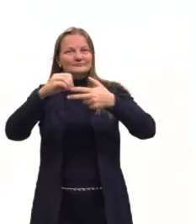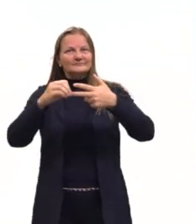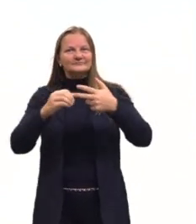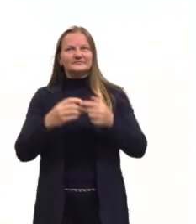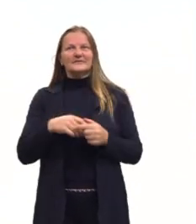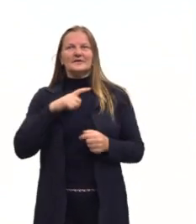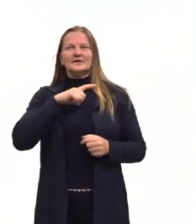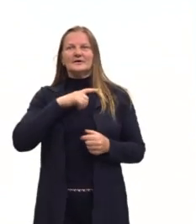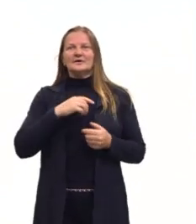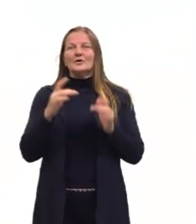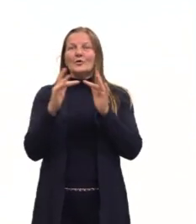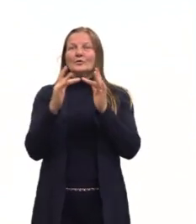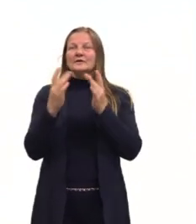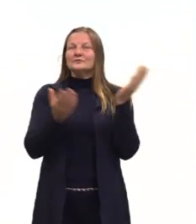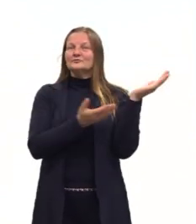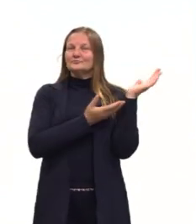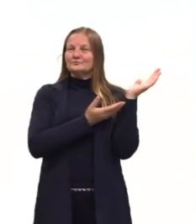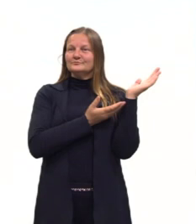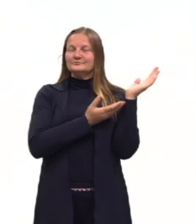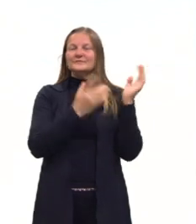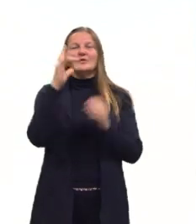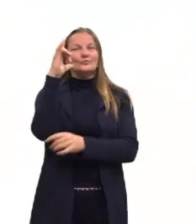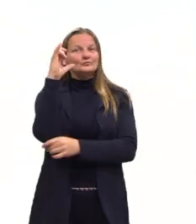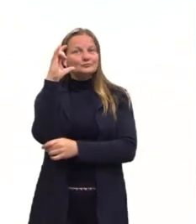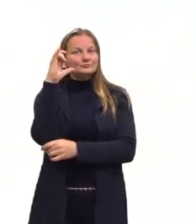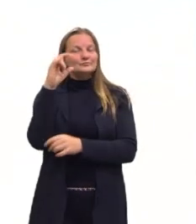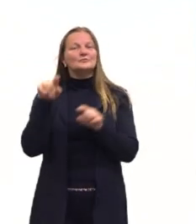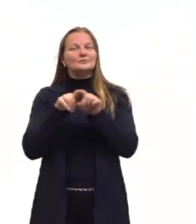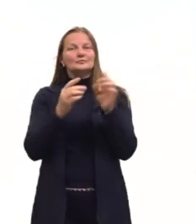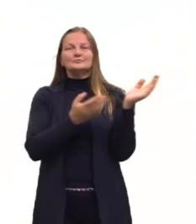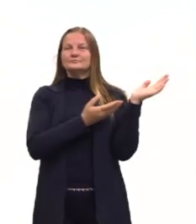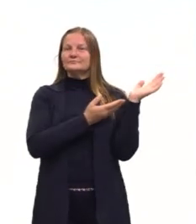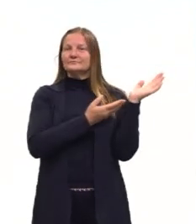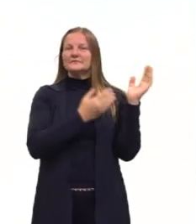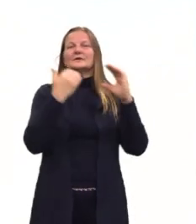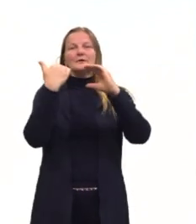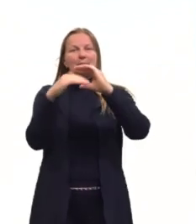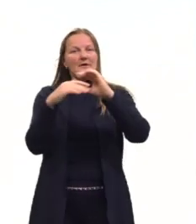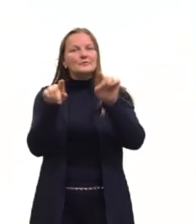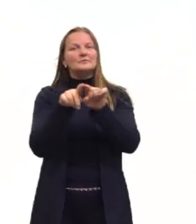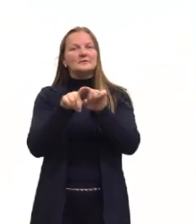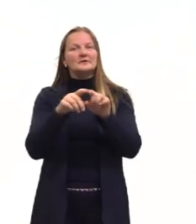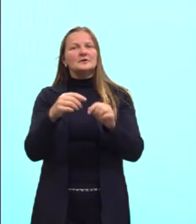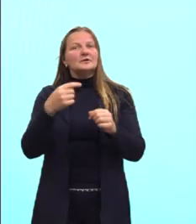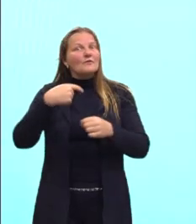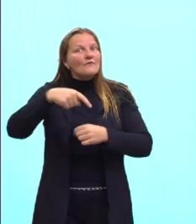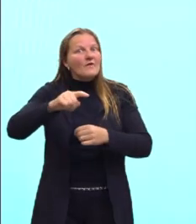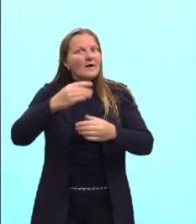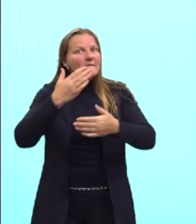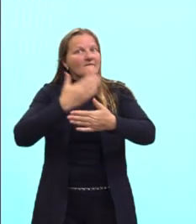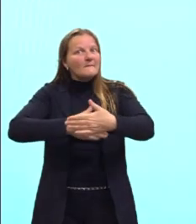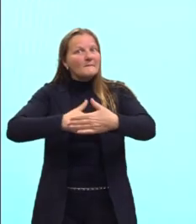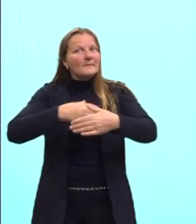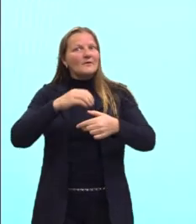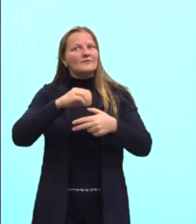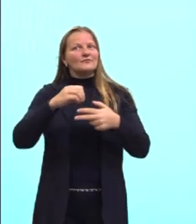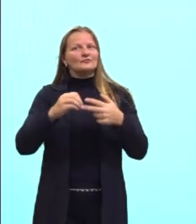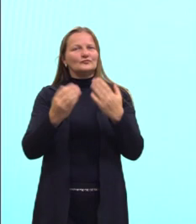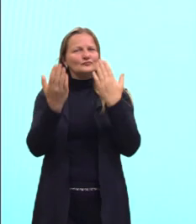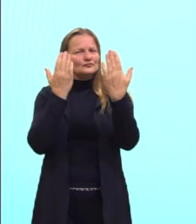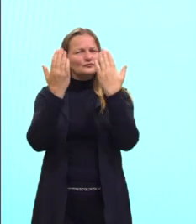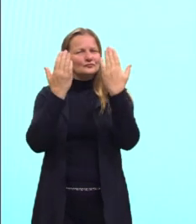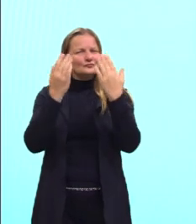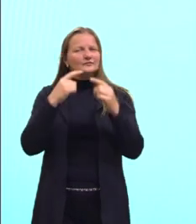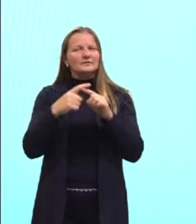tá ali tá os meus contatos né o Instagram Douglas Rubio e o meu e-mail não vai para a tua prova com